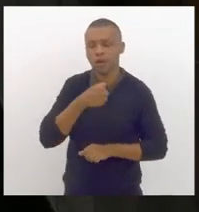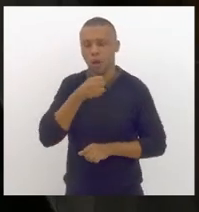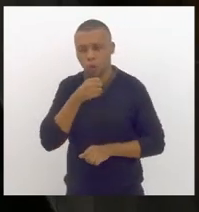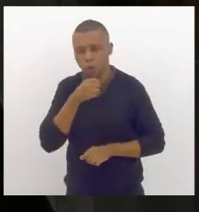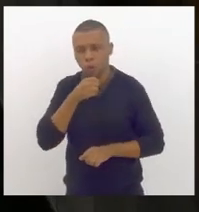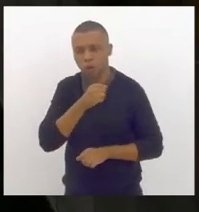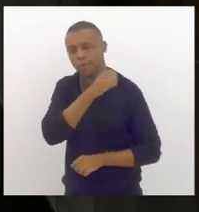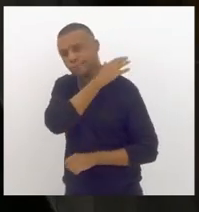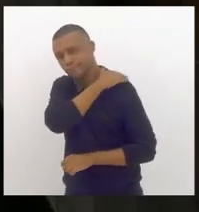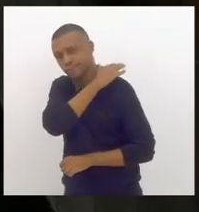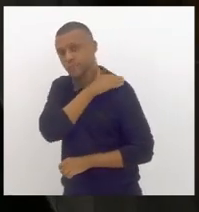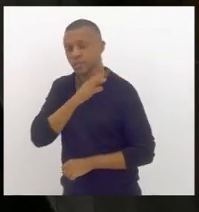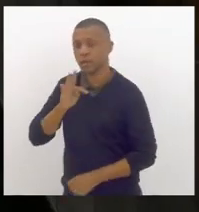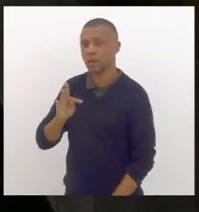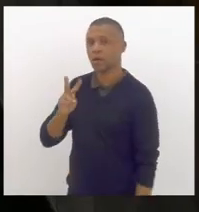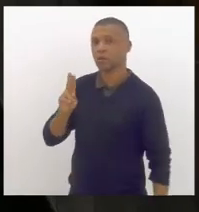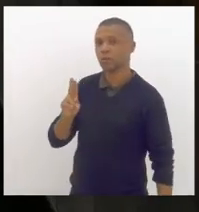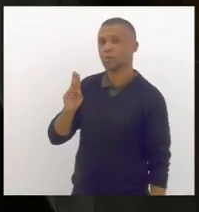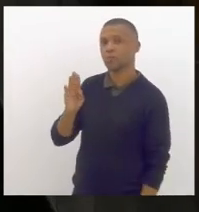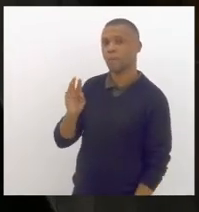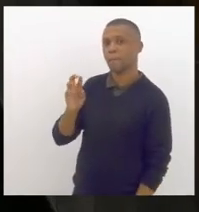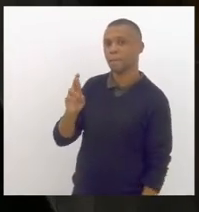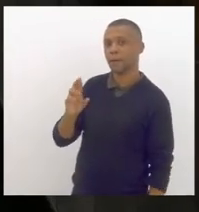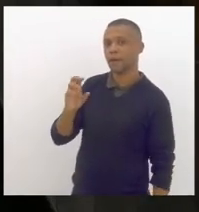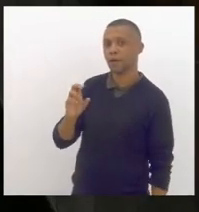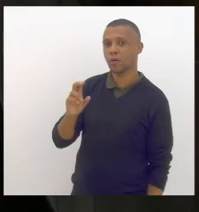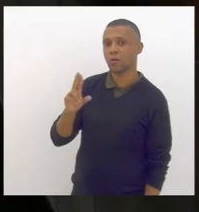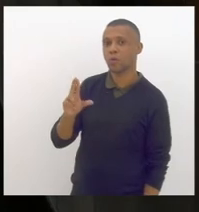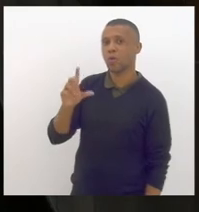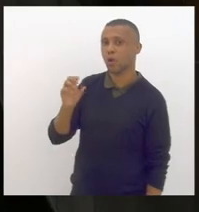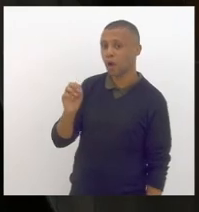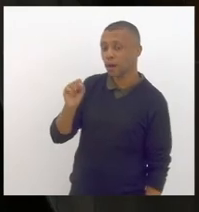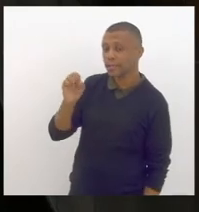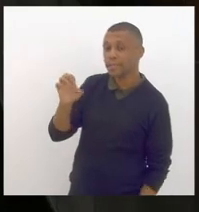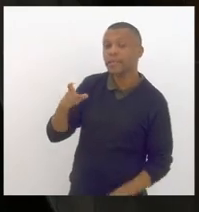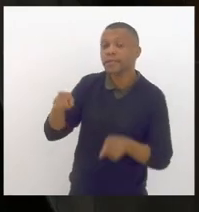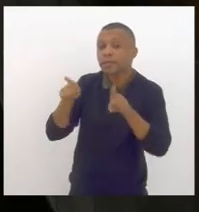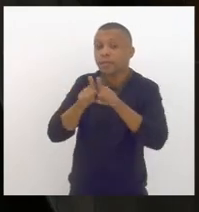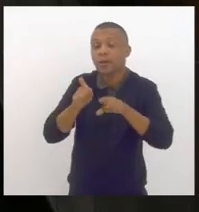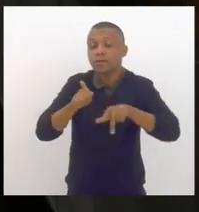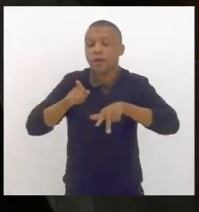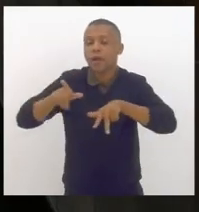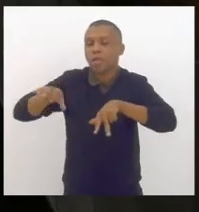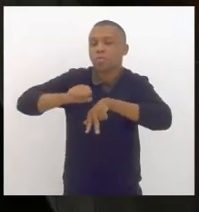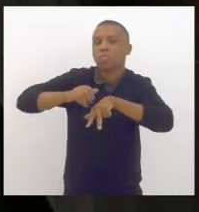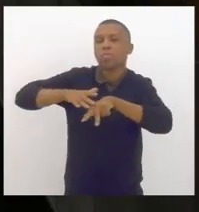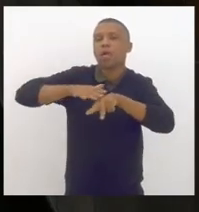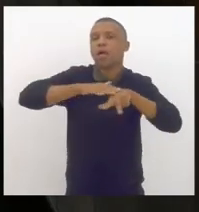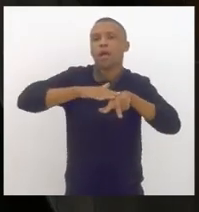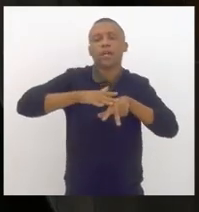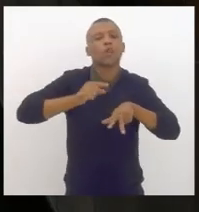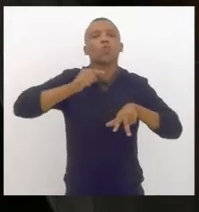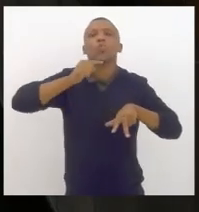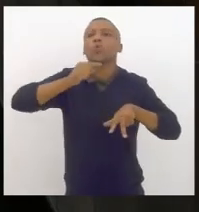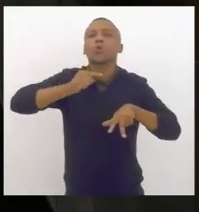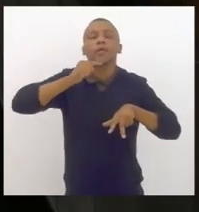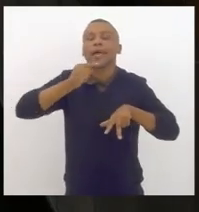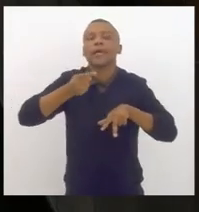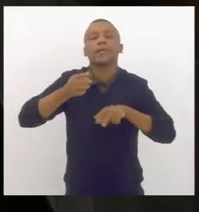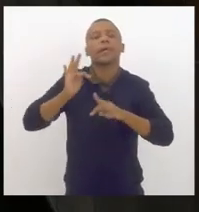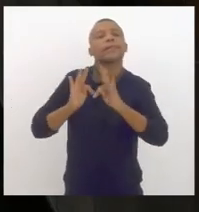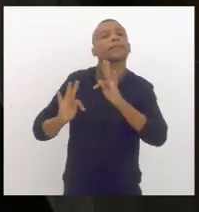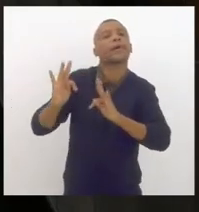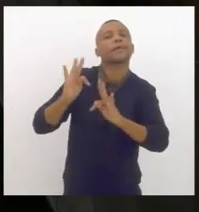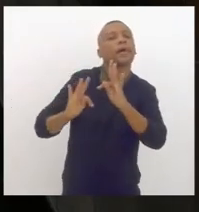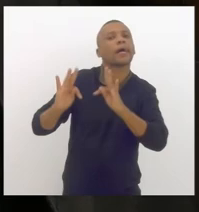de tuberculose quanto de recidiva da doença, de pacientes que não conseguem completar o longo e penoso tratamento que